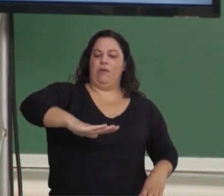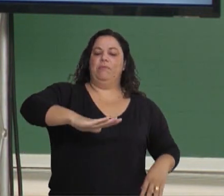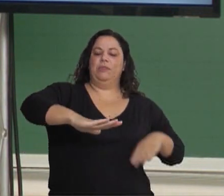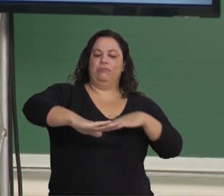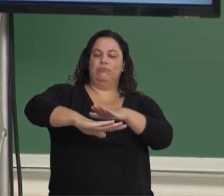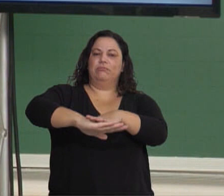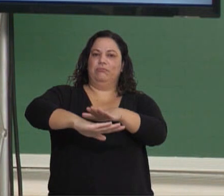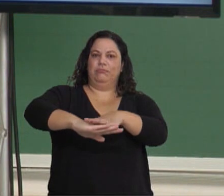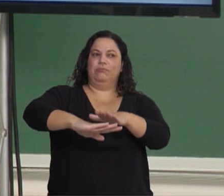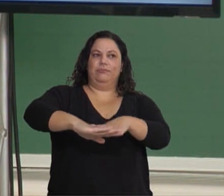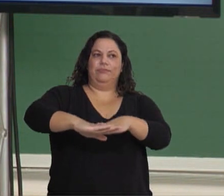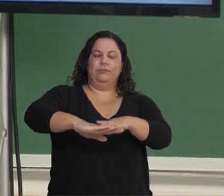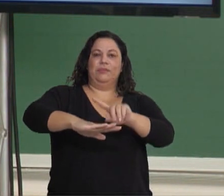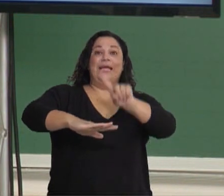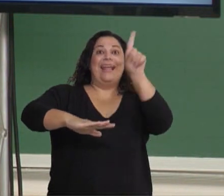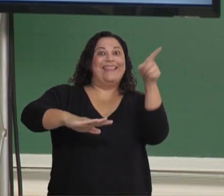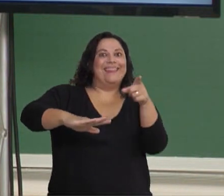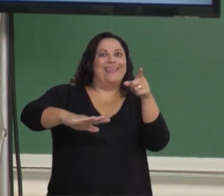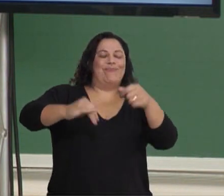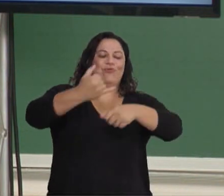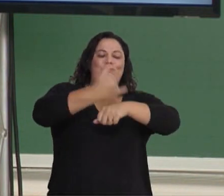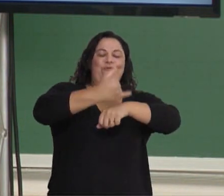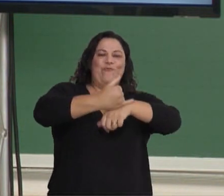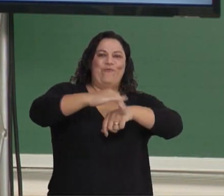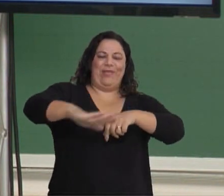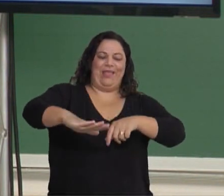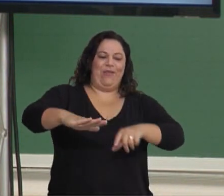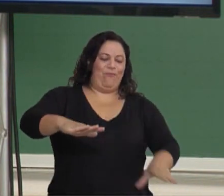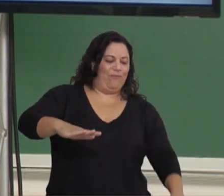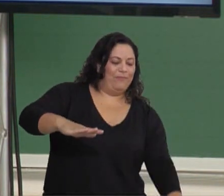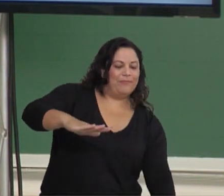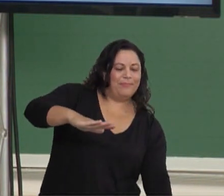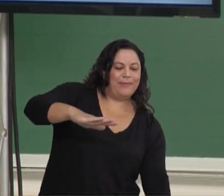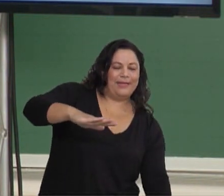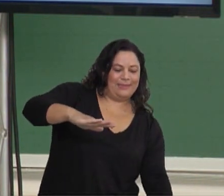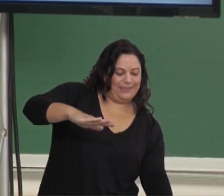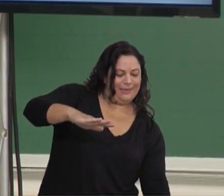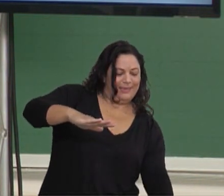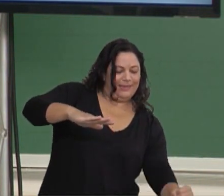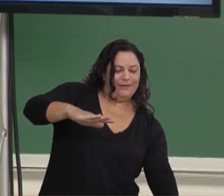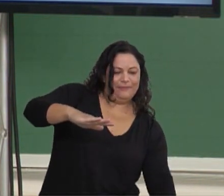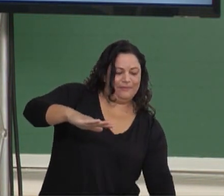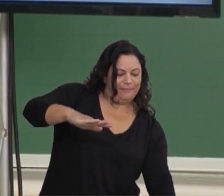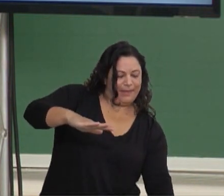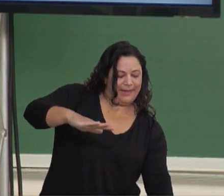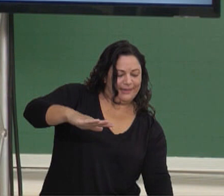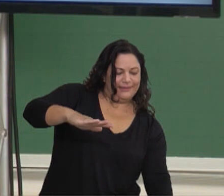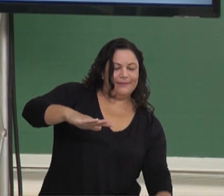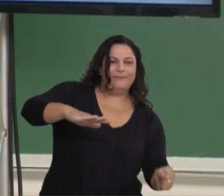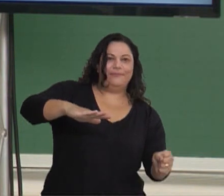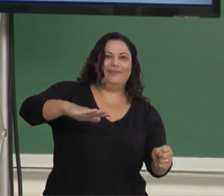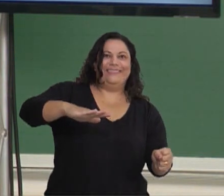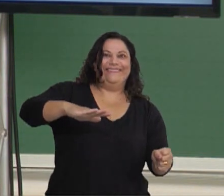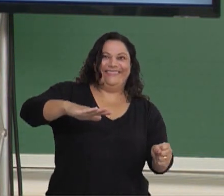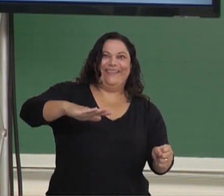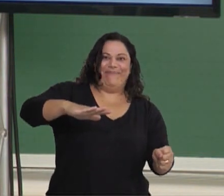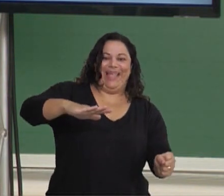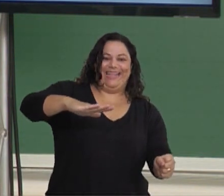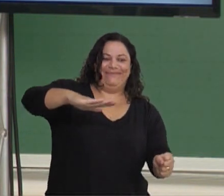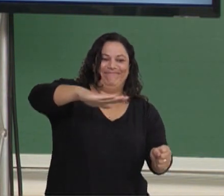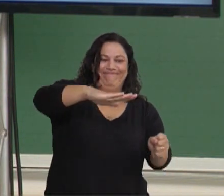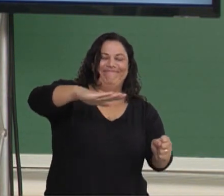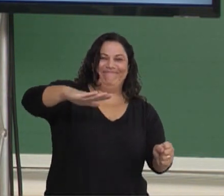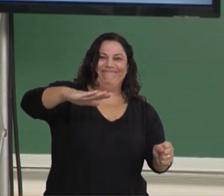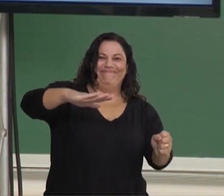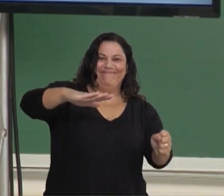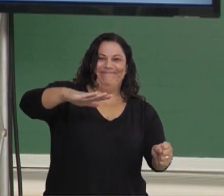ir para as pernas da mesa, geralmente metálica. O que você percebe? Que a parte metálica vai estar mais fria. Na verdade, está mais fria?